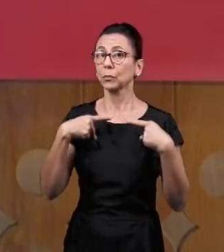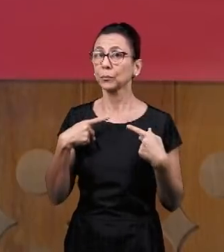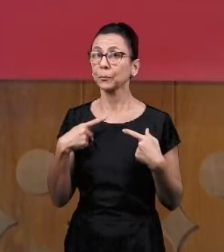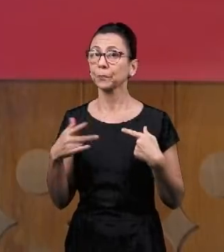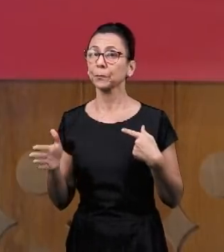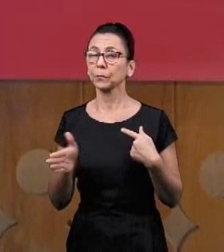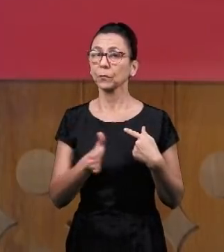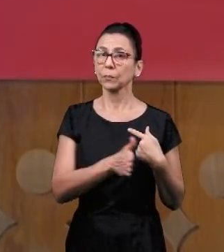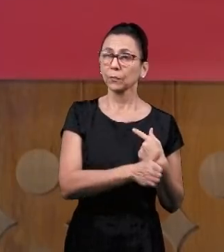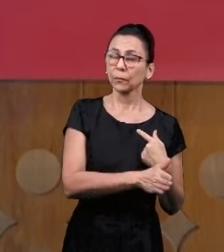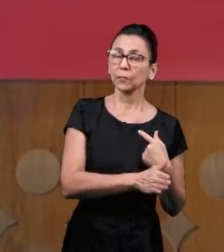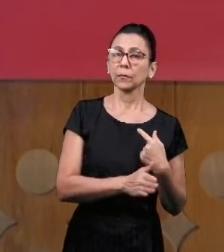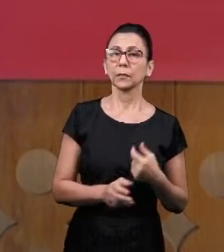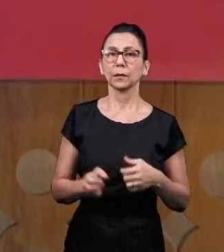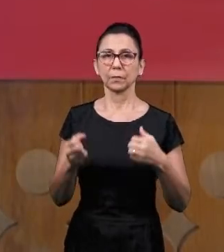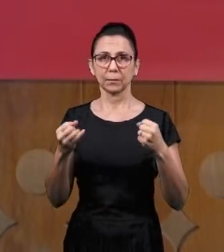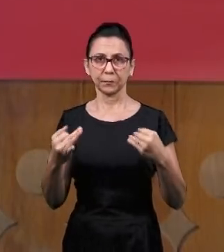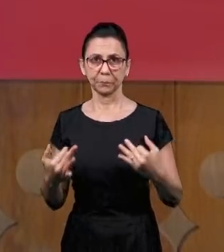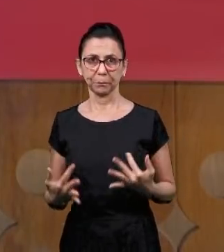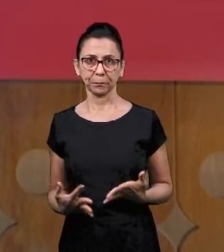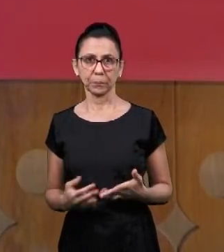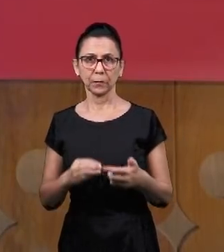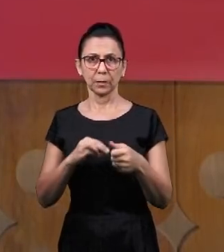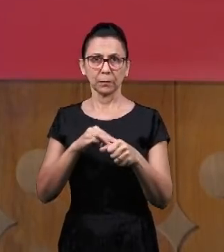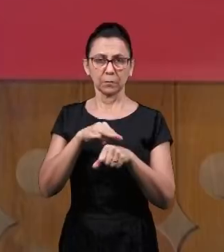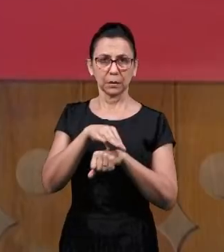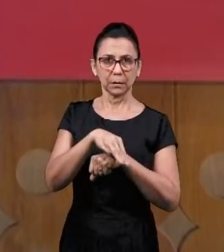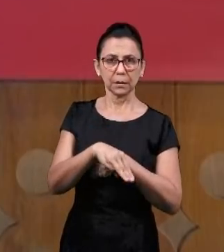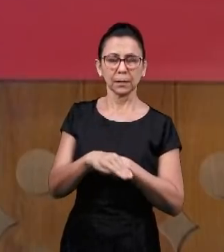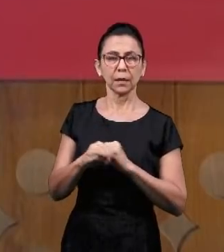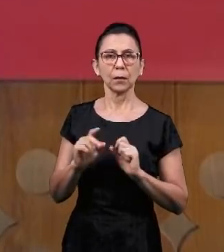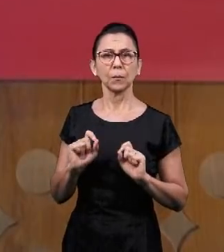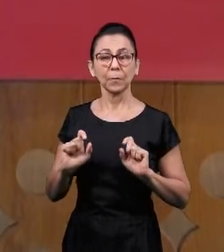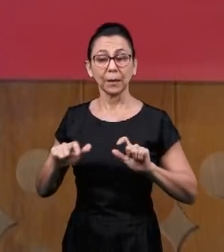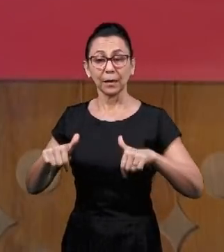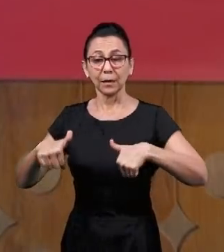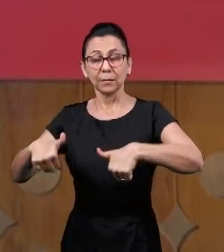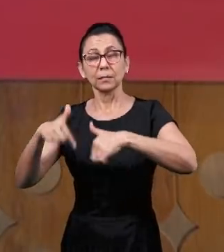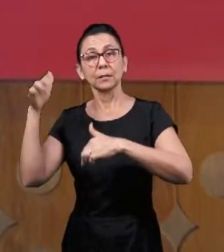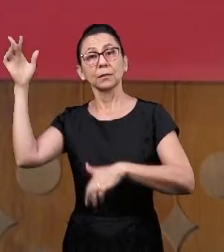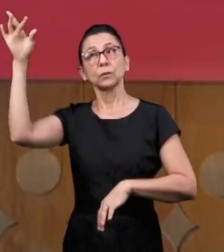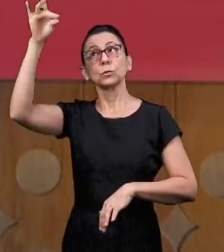ministério é uma operação do Espírito Santo, e ele